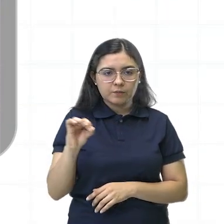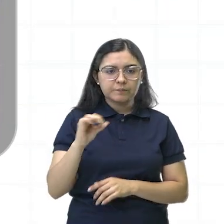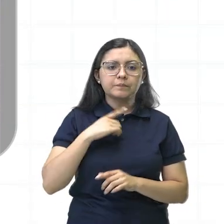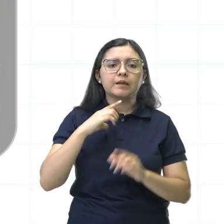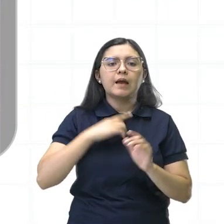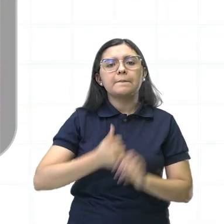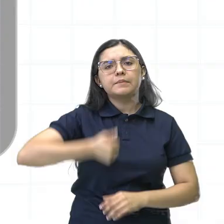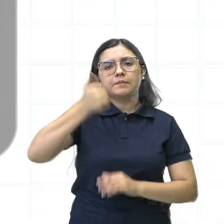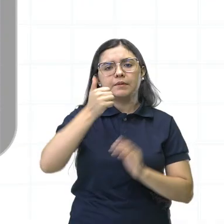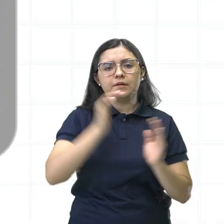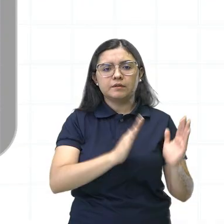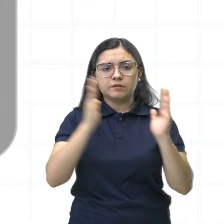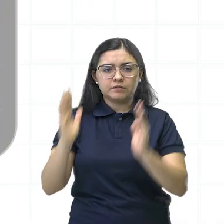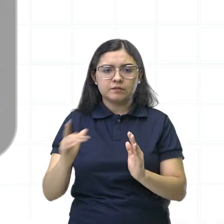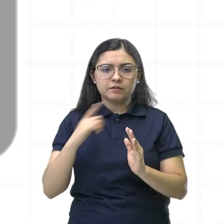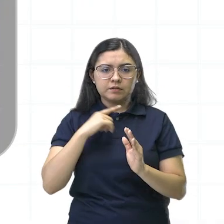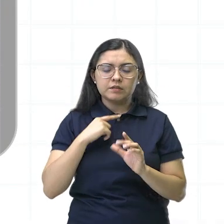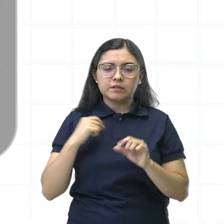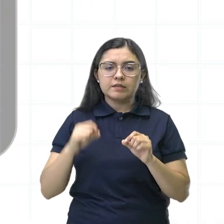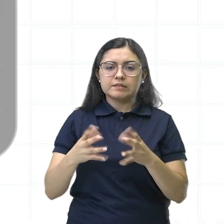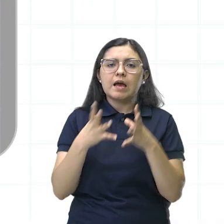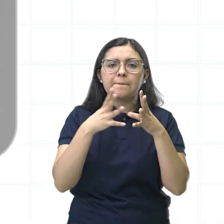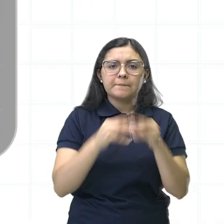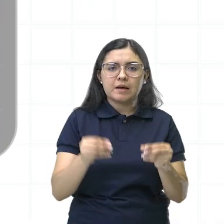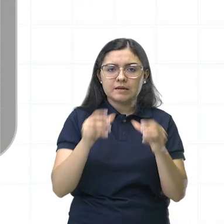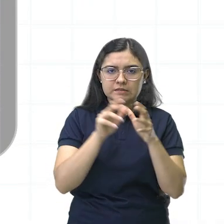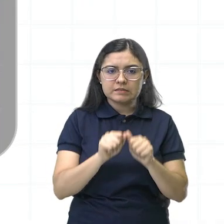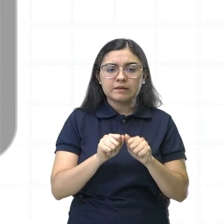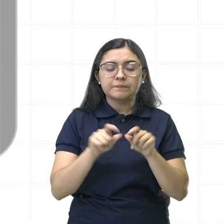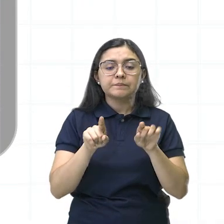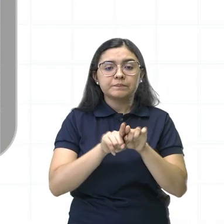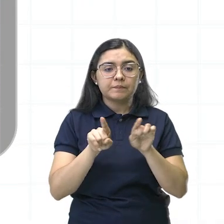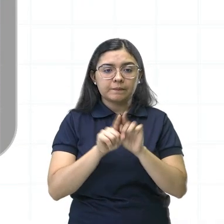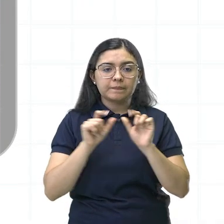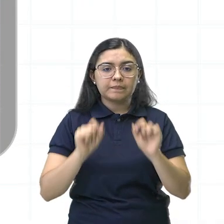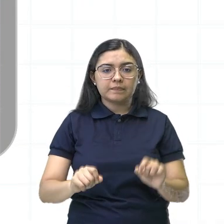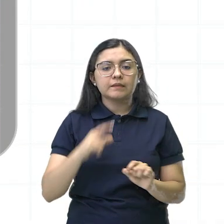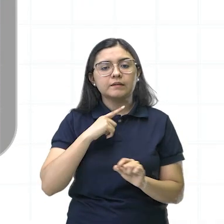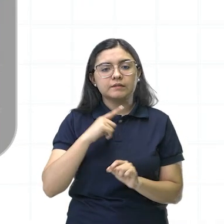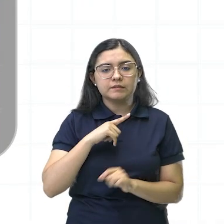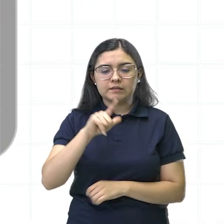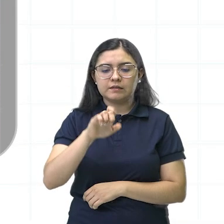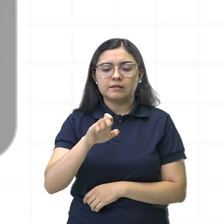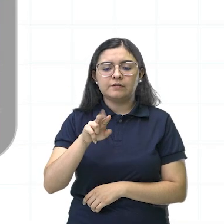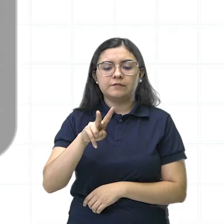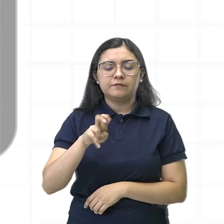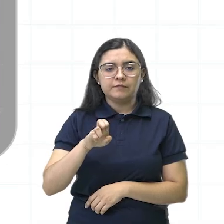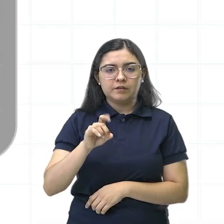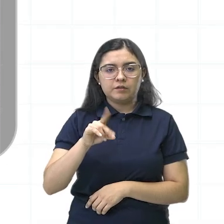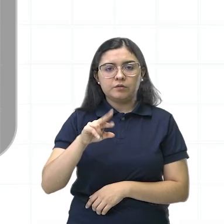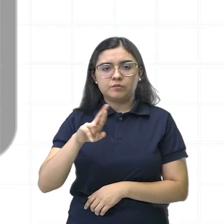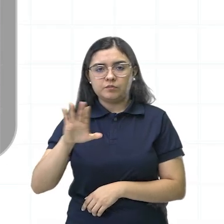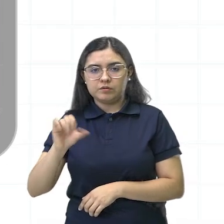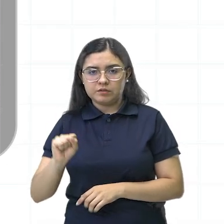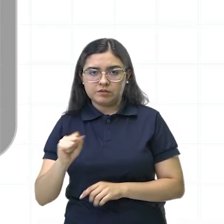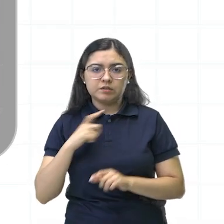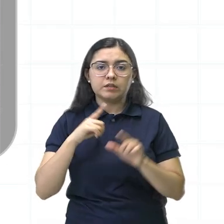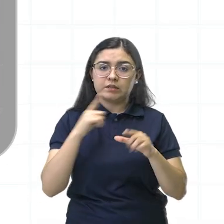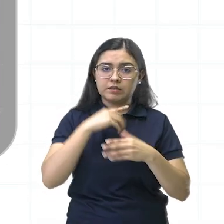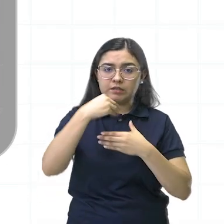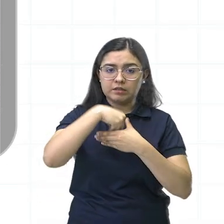primeira fase, que é o descanso dessa massa. Então, as leveduras consomem os açúcares simples presentes na